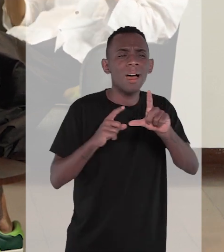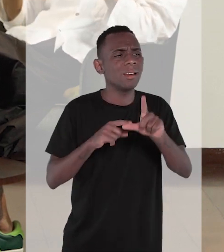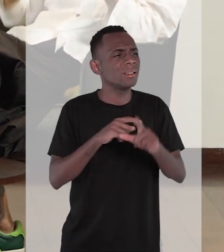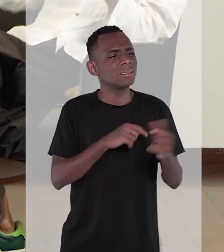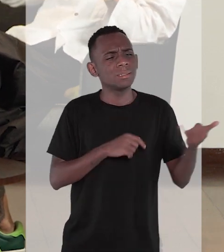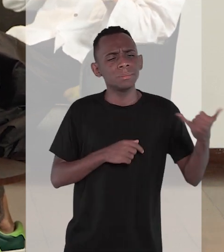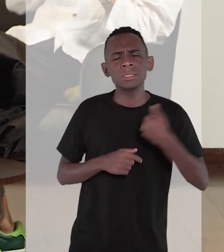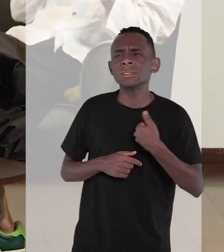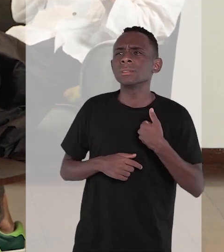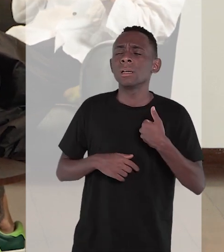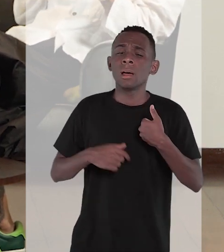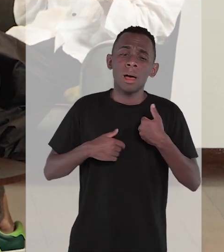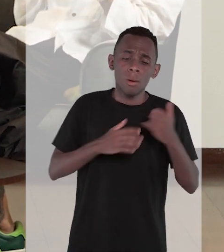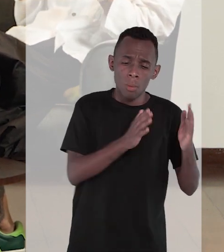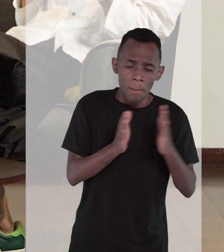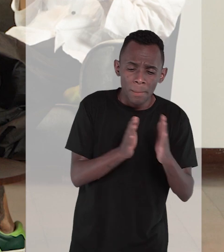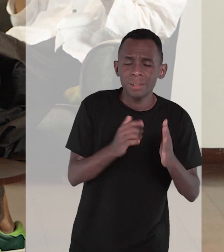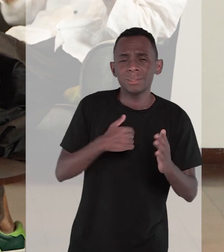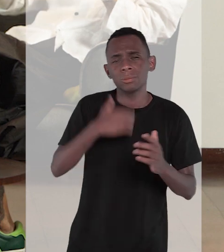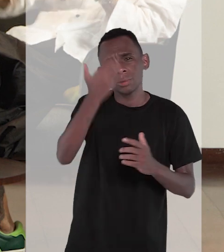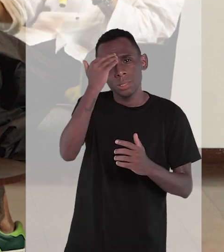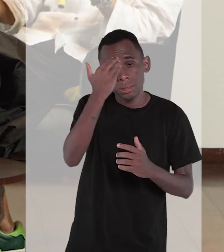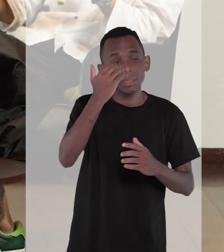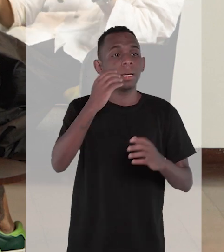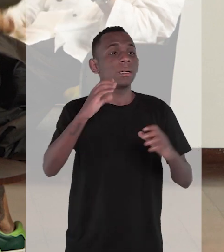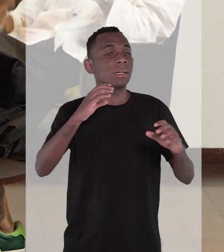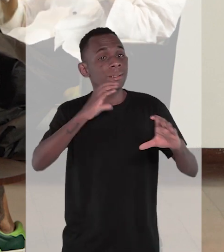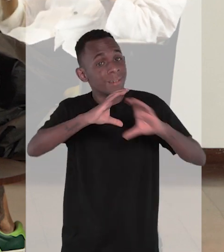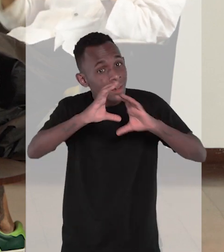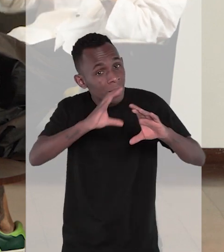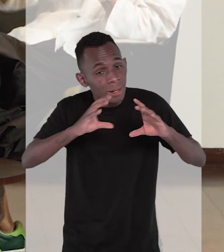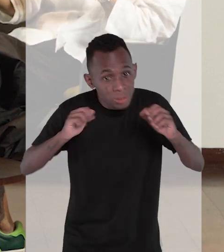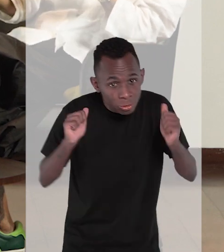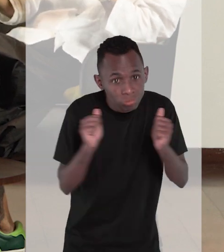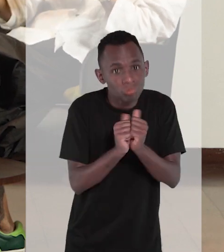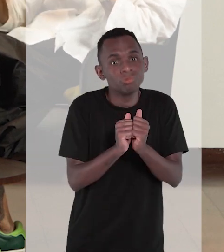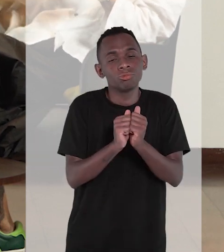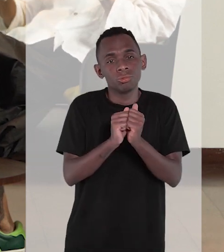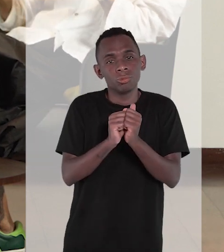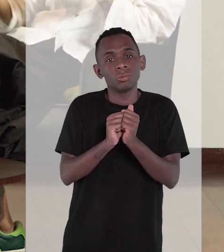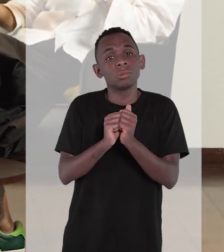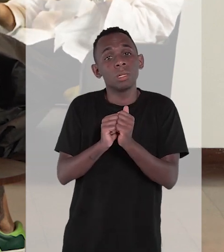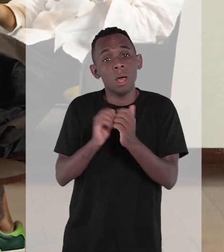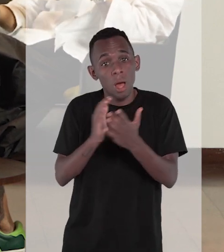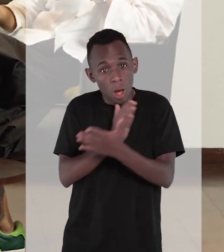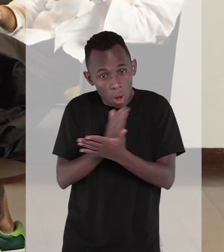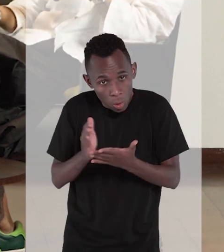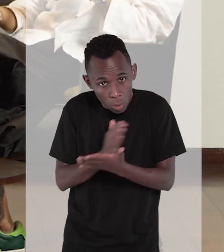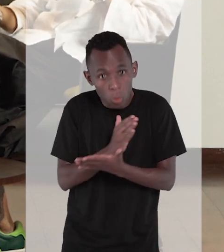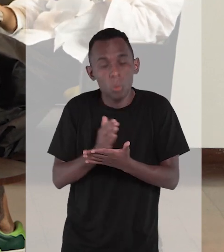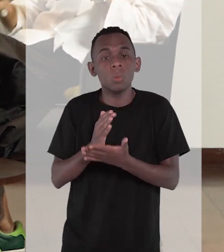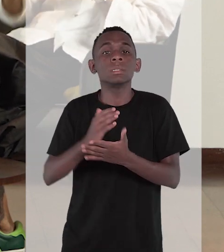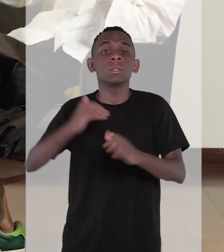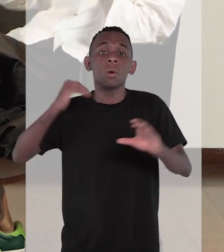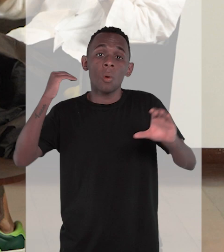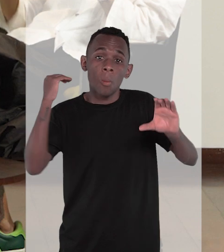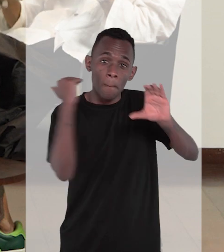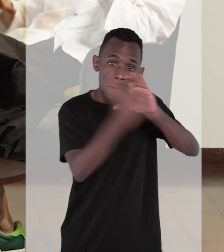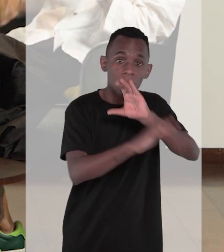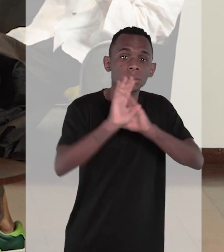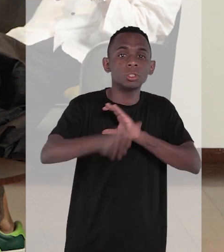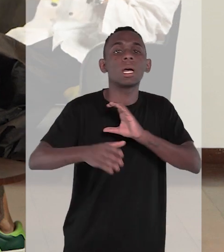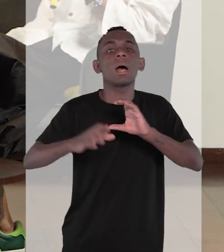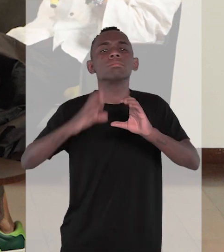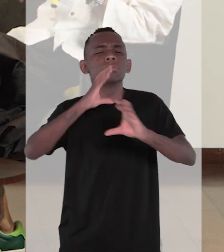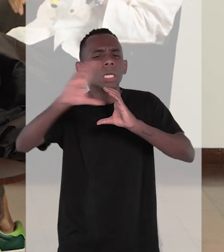parceiro te liga, pô, não entendi uma parte aqui. Aí você canta junto. Ou então você já manda, no meu caso, muitas vezes eu mando cantando já, para ele ver que